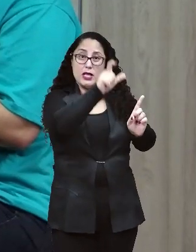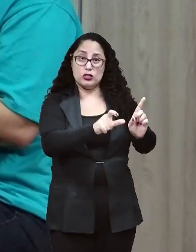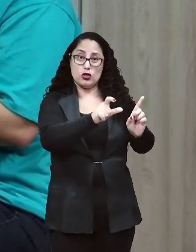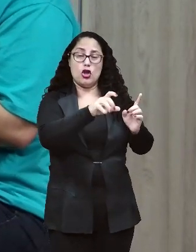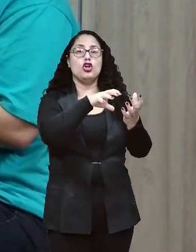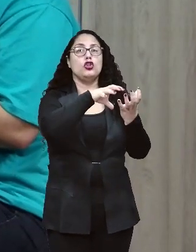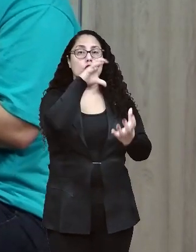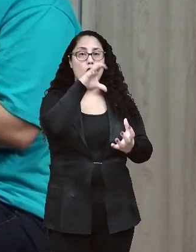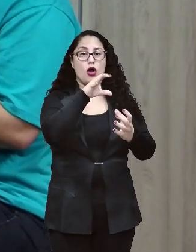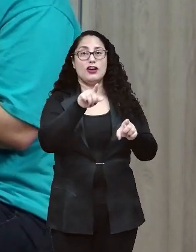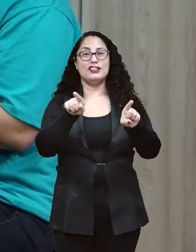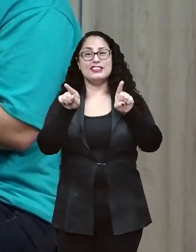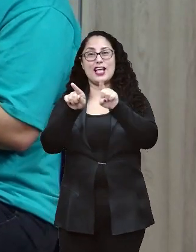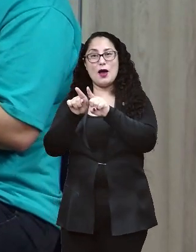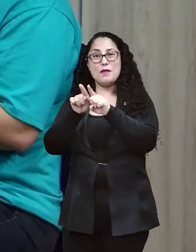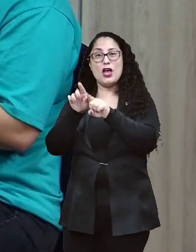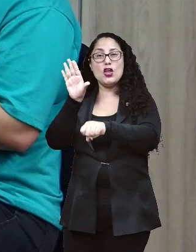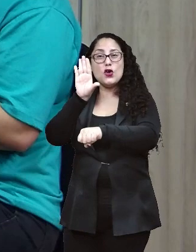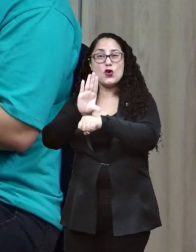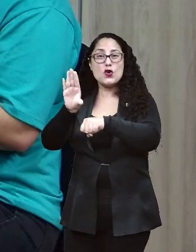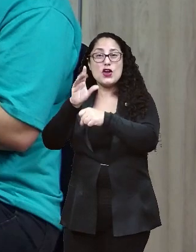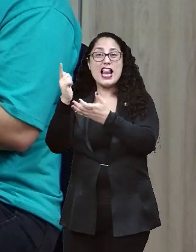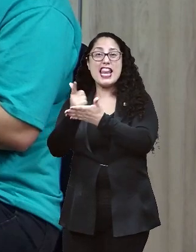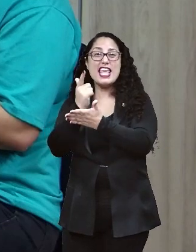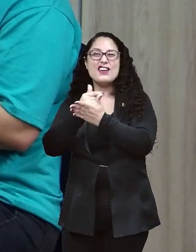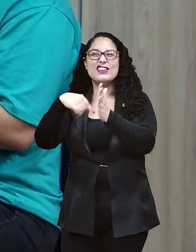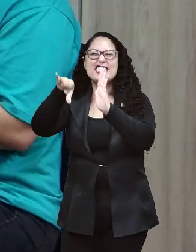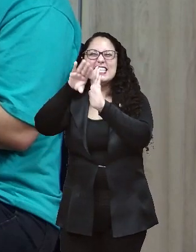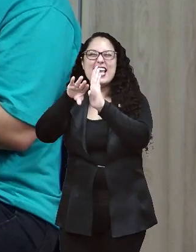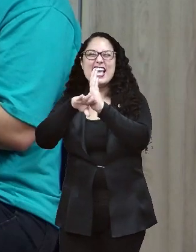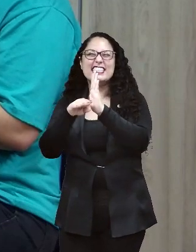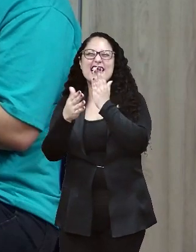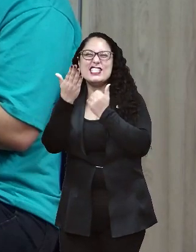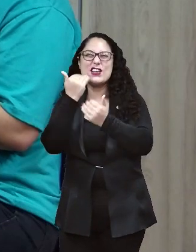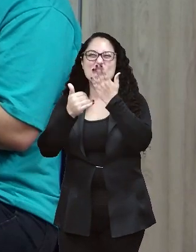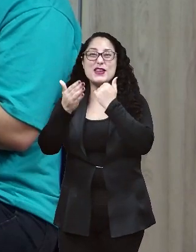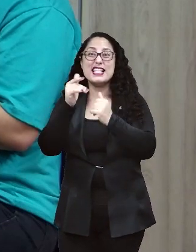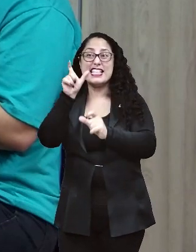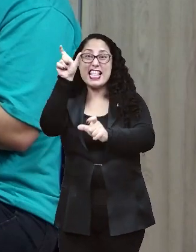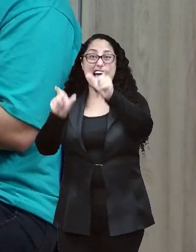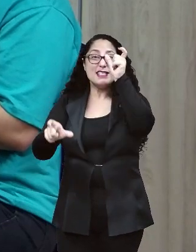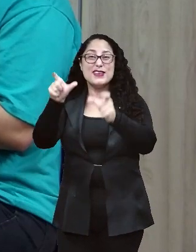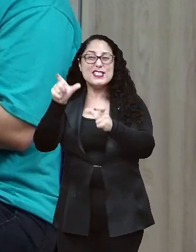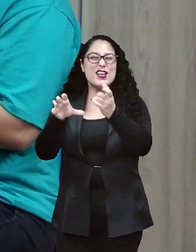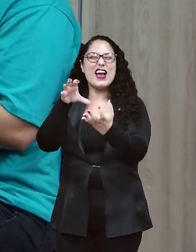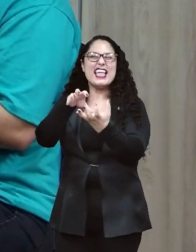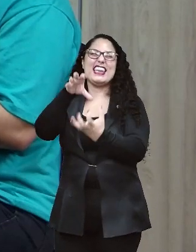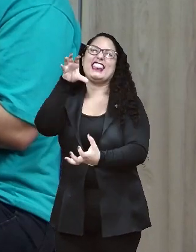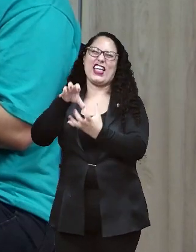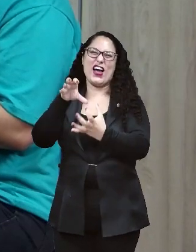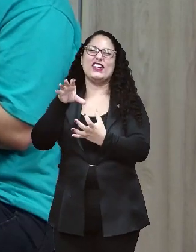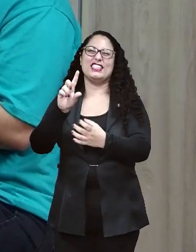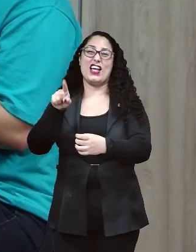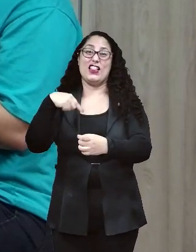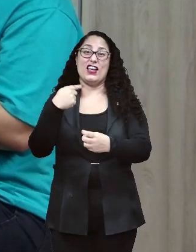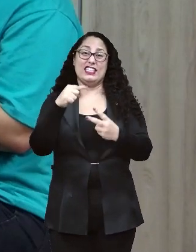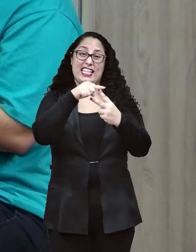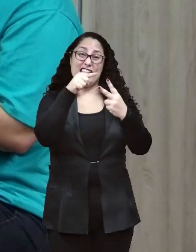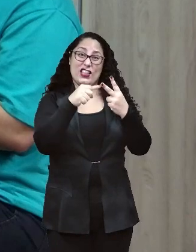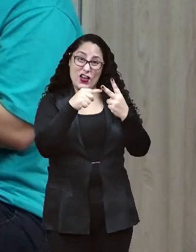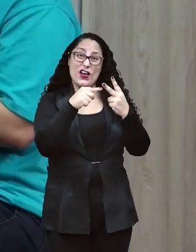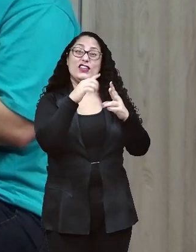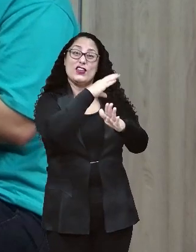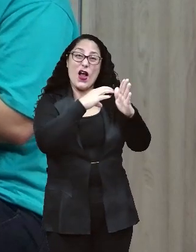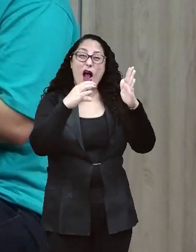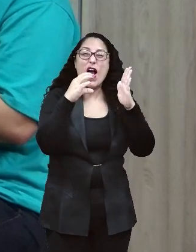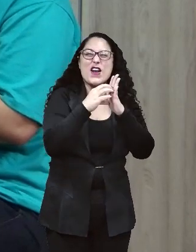idosas e o livro de receitas das pessoas idosas. Então, nós fizemos 2 concursos de